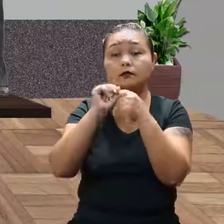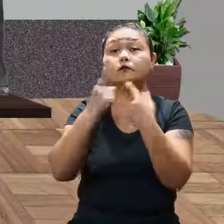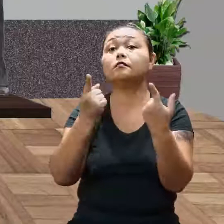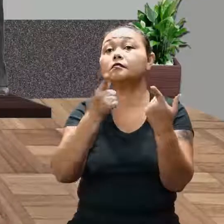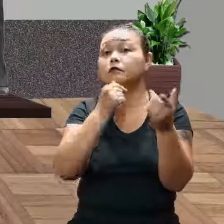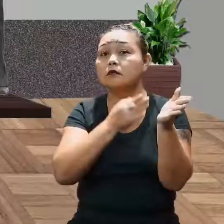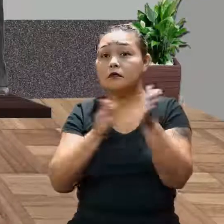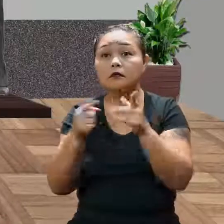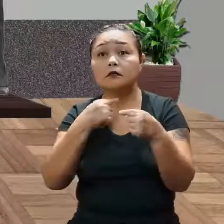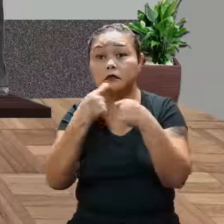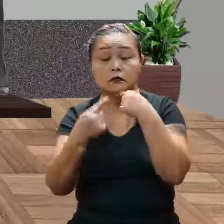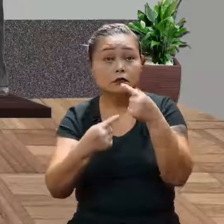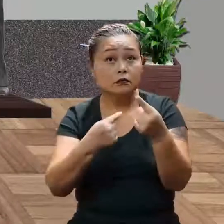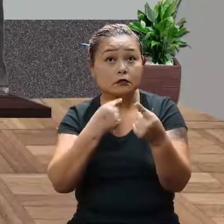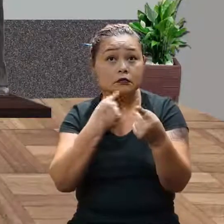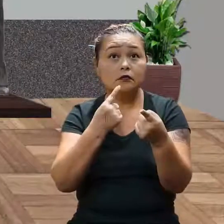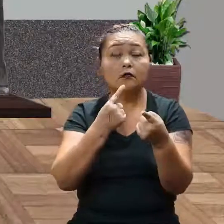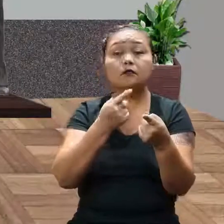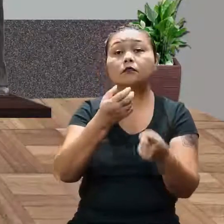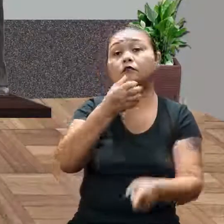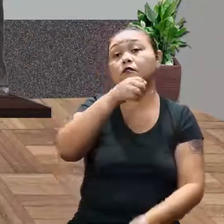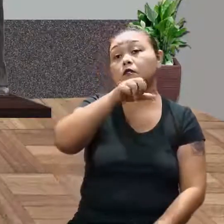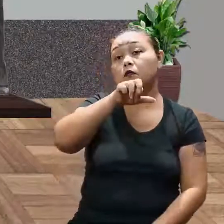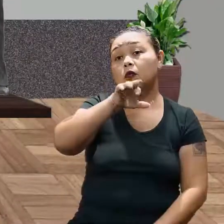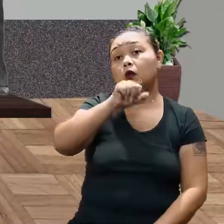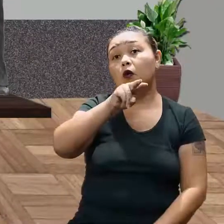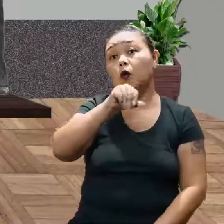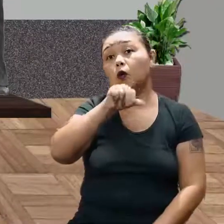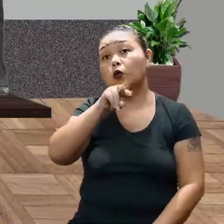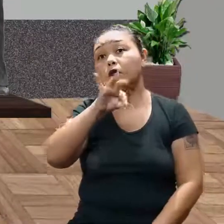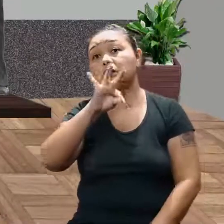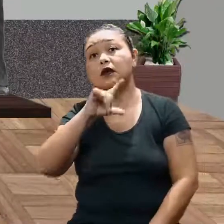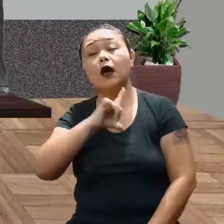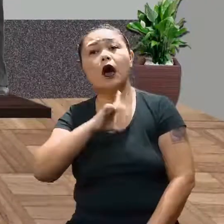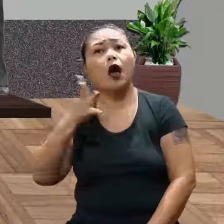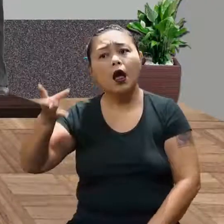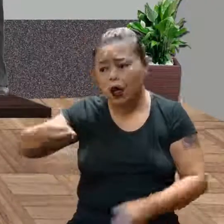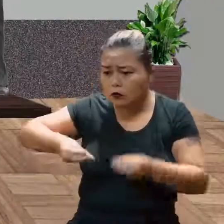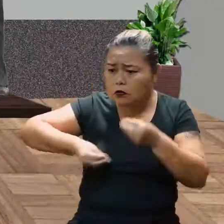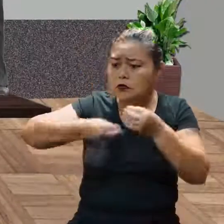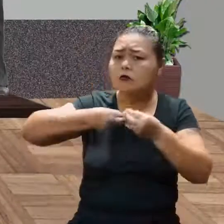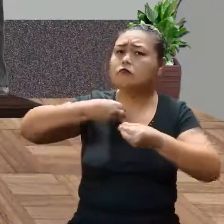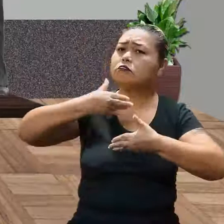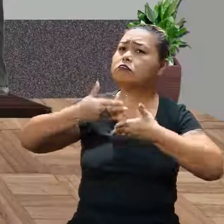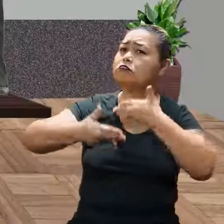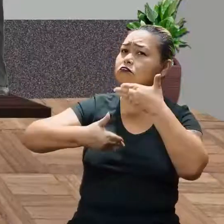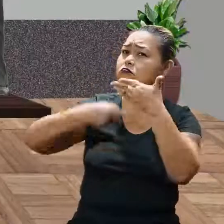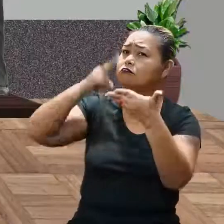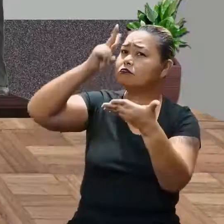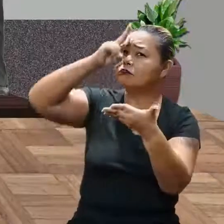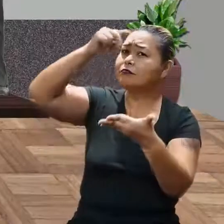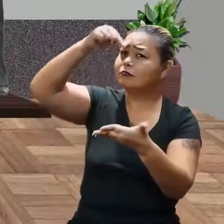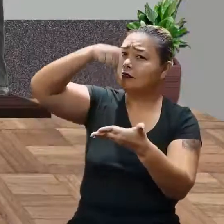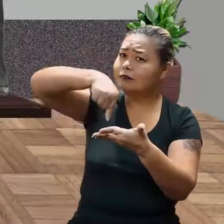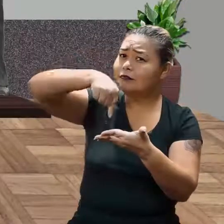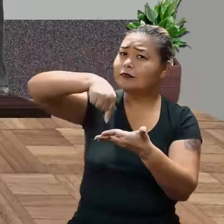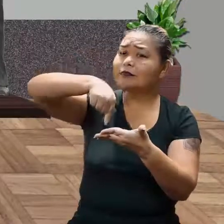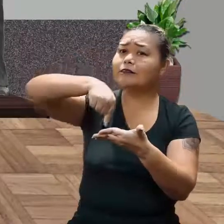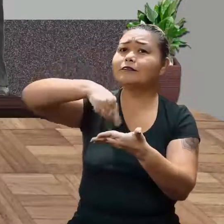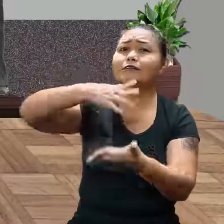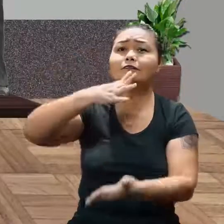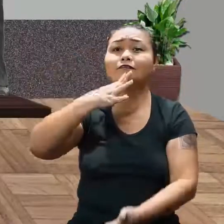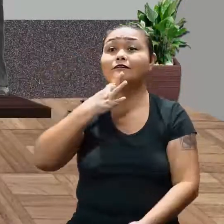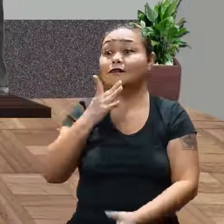Dúvida. E o Roosevelt, ele traz isso, ele traz esse processo histórico para cá e ele